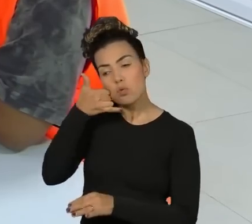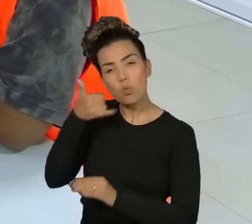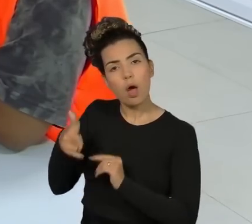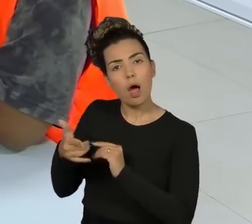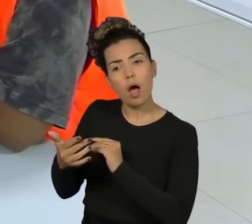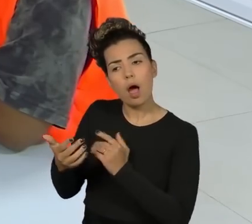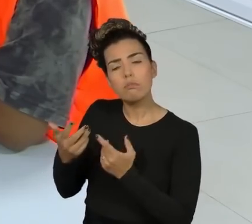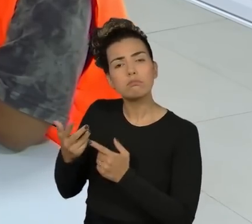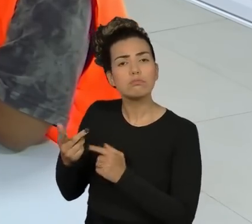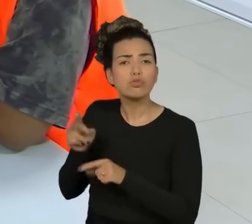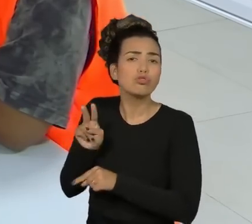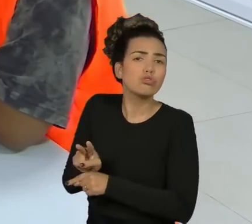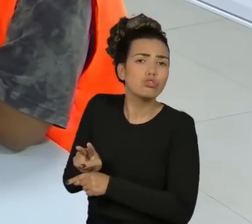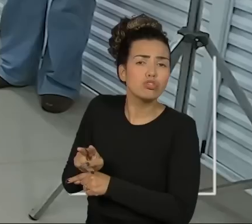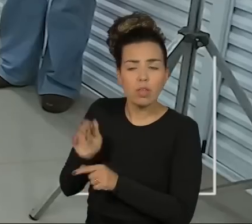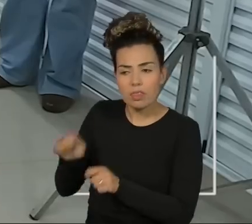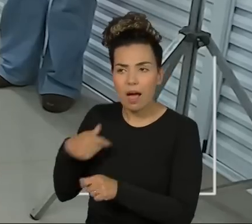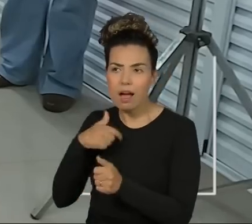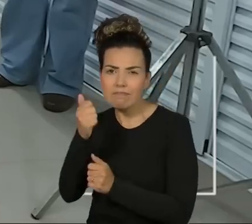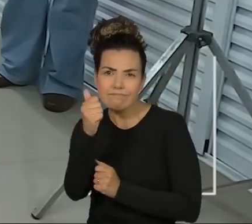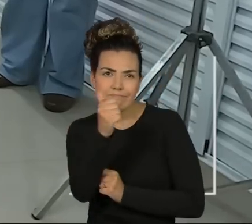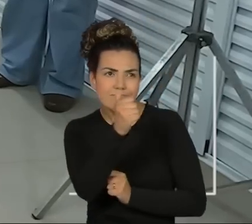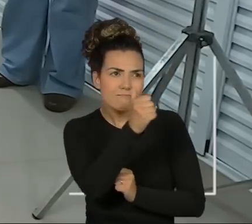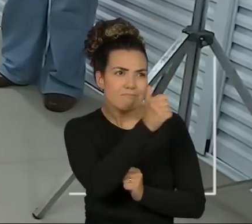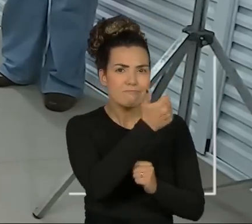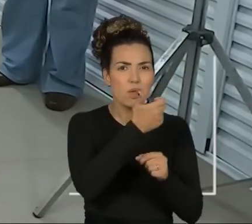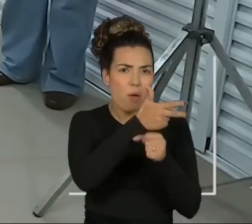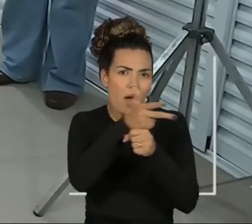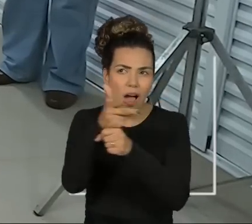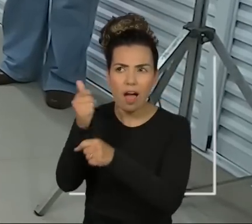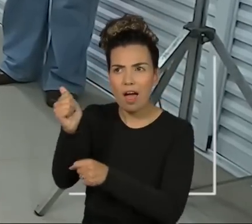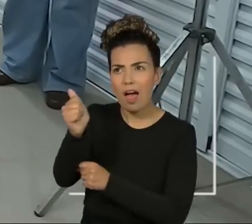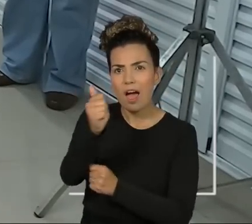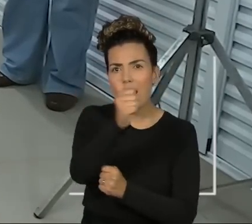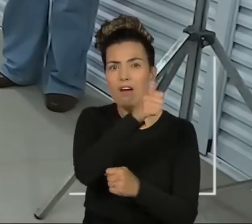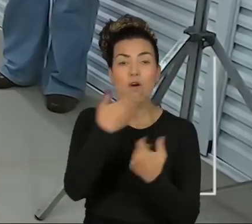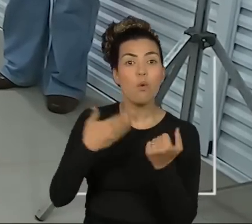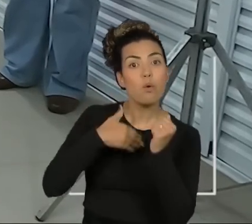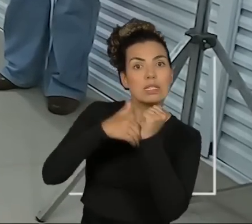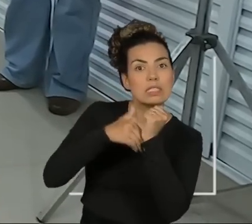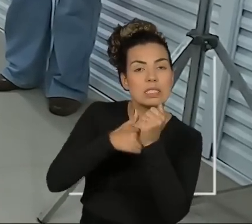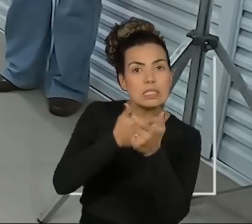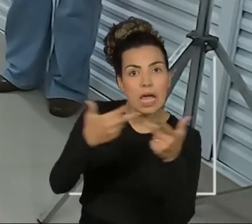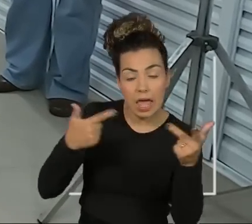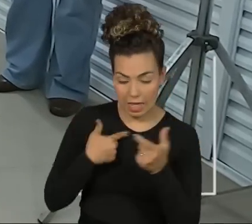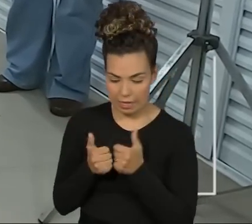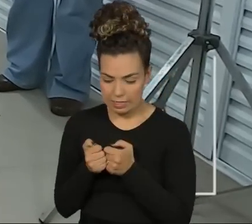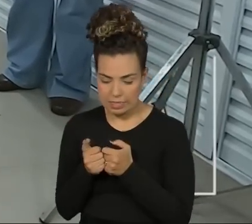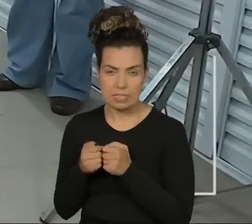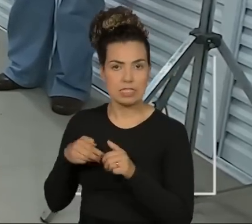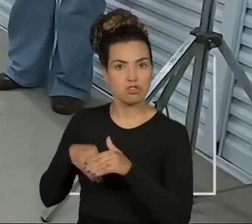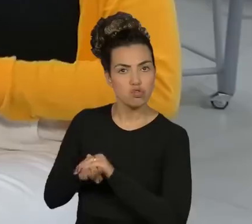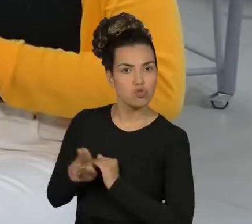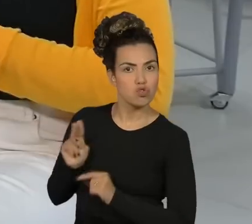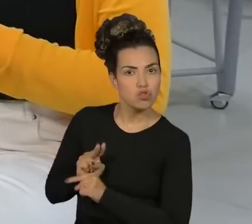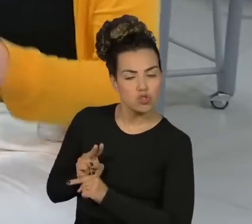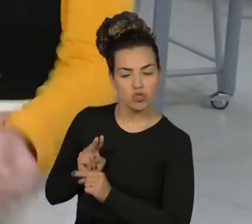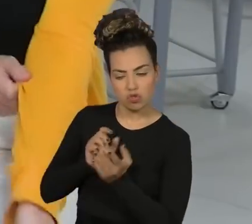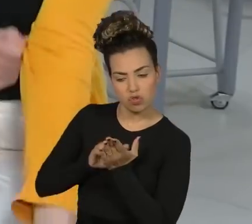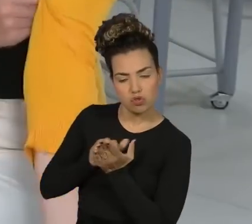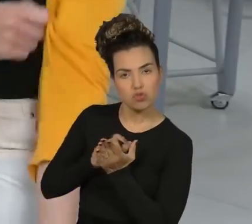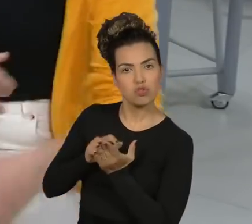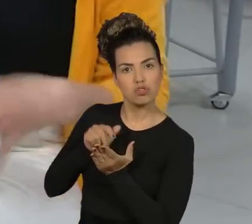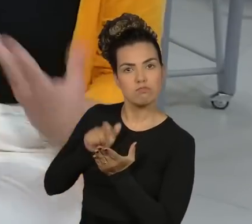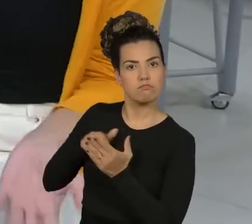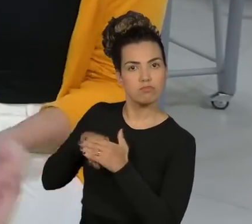estudantes gravavam alguma coisa, salvavam senhas, e-mails, compartilhavam seus trabalhos. E, a partir